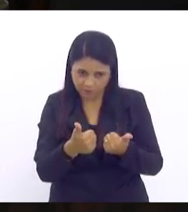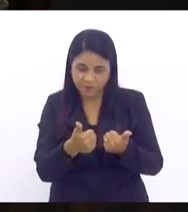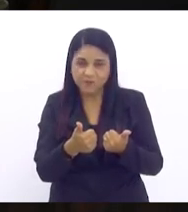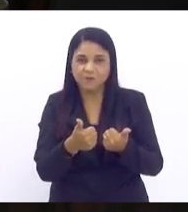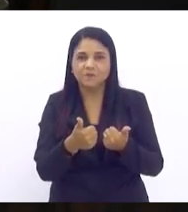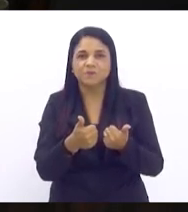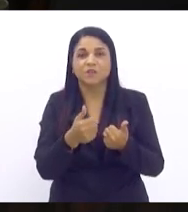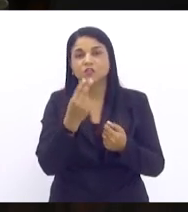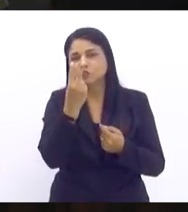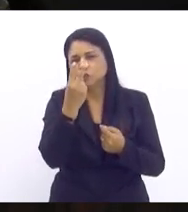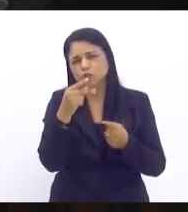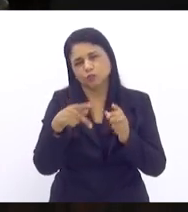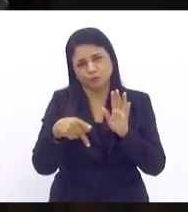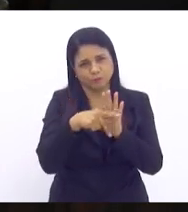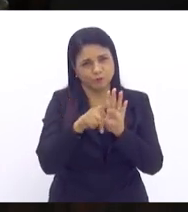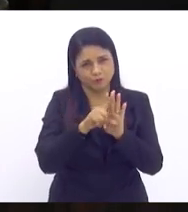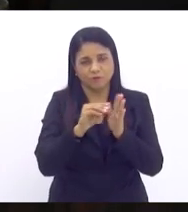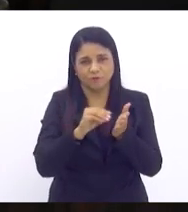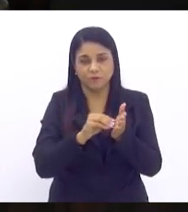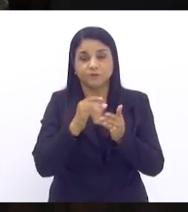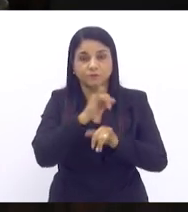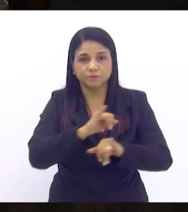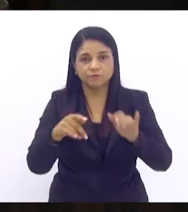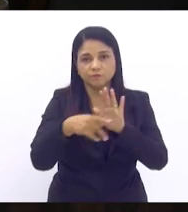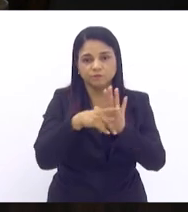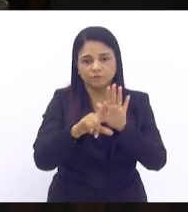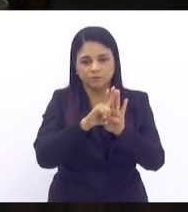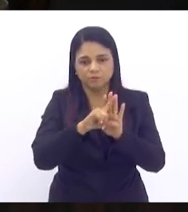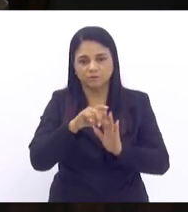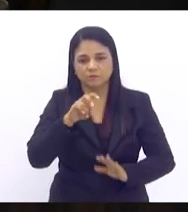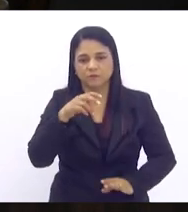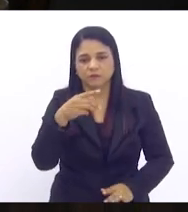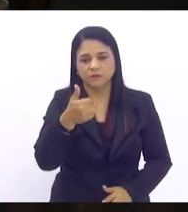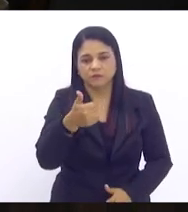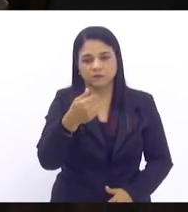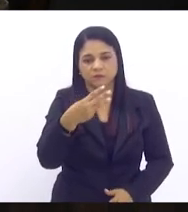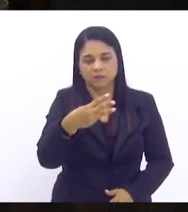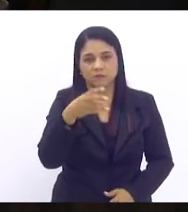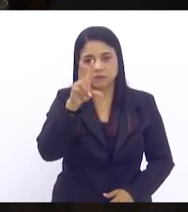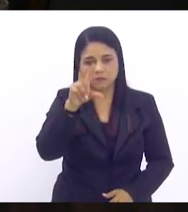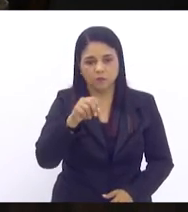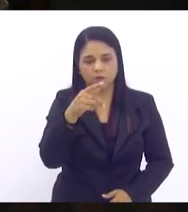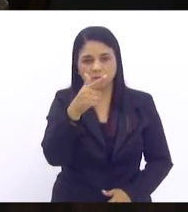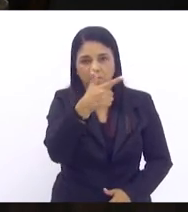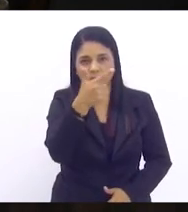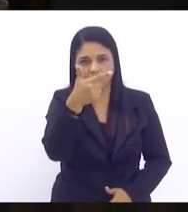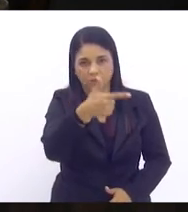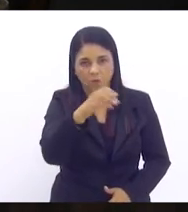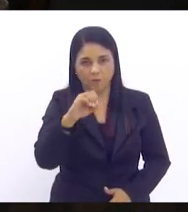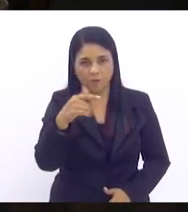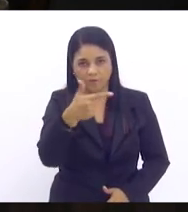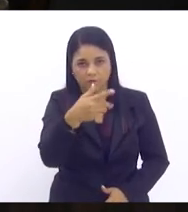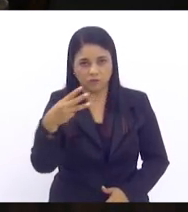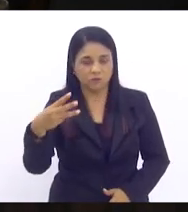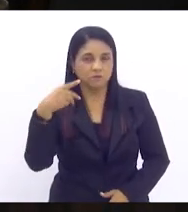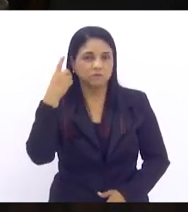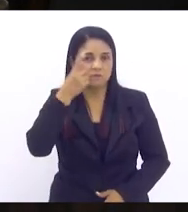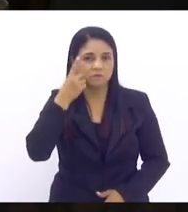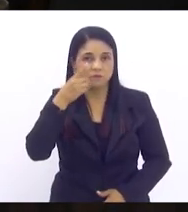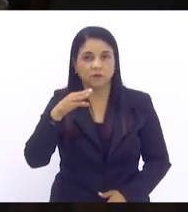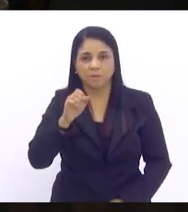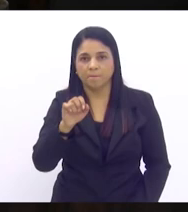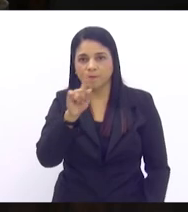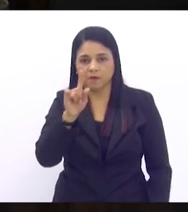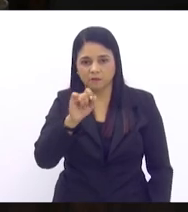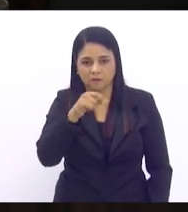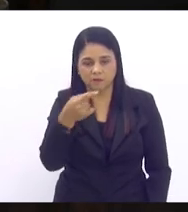Só faltam dois projetos. Anuncio o projeto de lei número 1350, de 23, de autoria do deputado Brazão, Luiz Paulo,